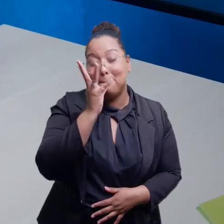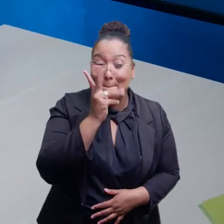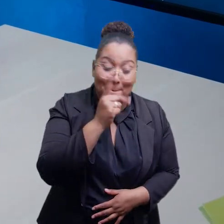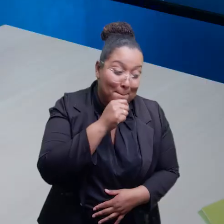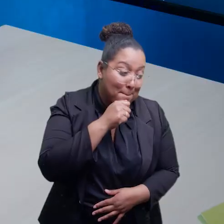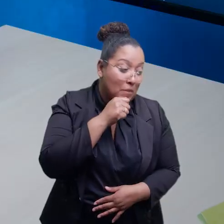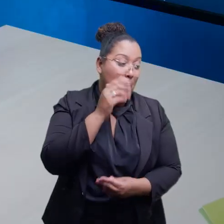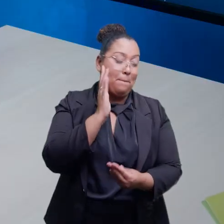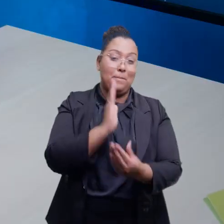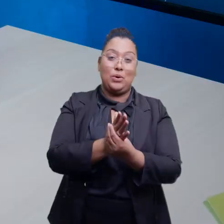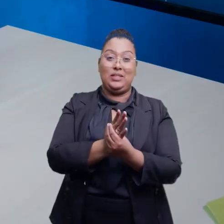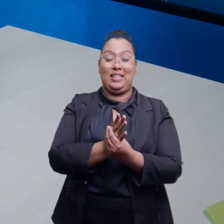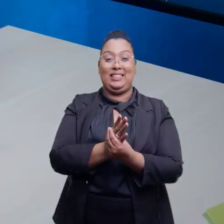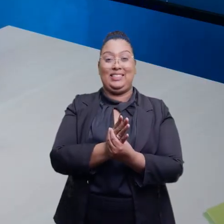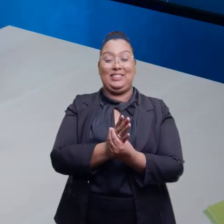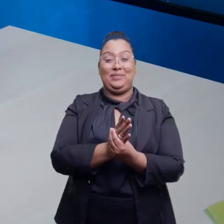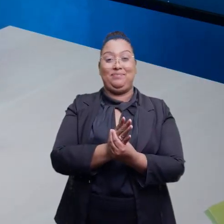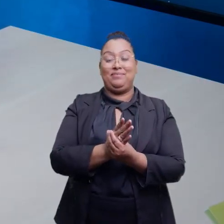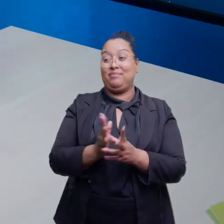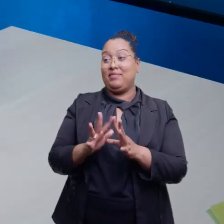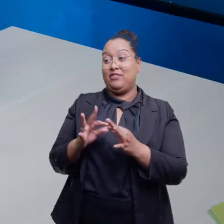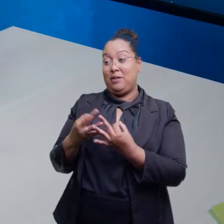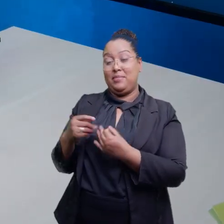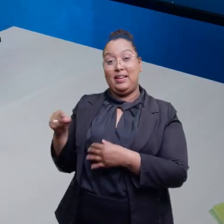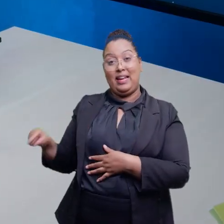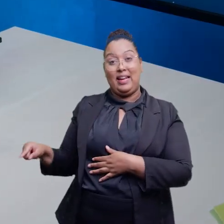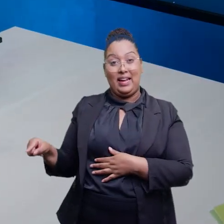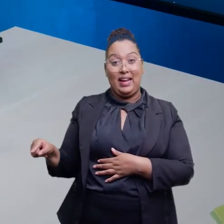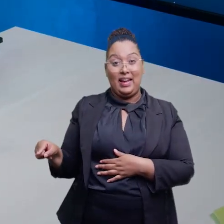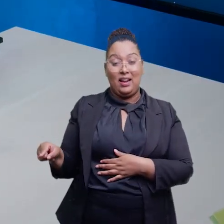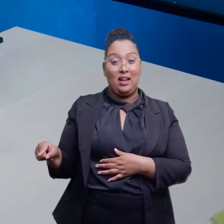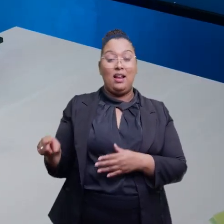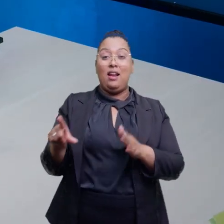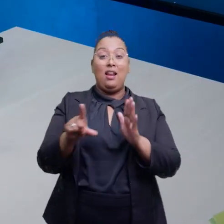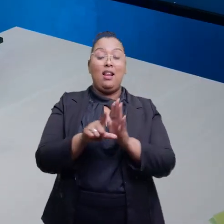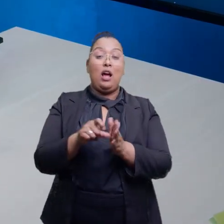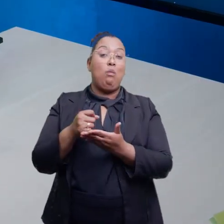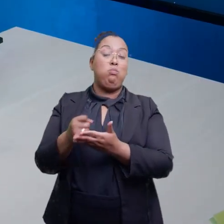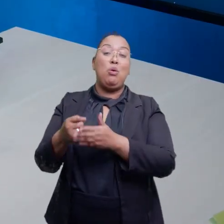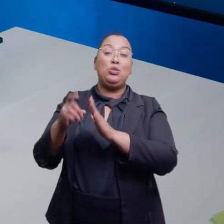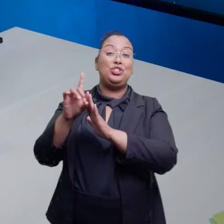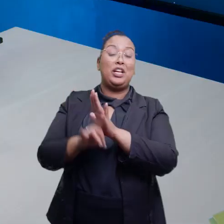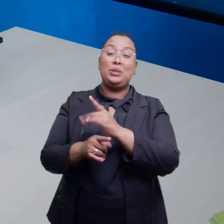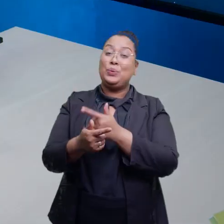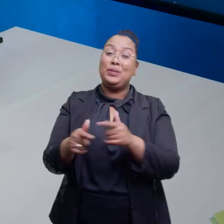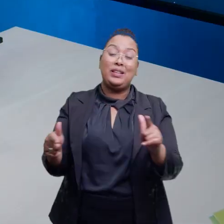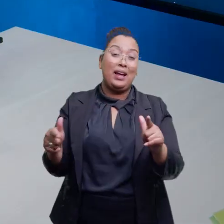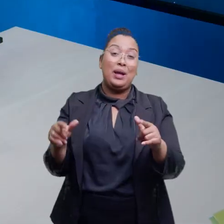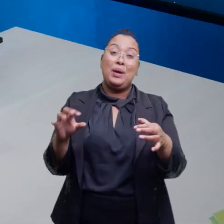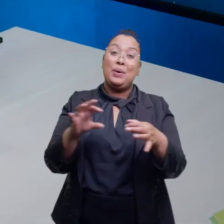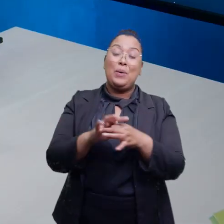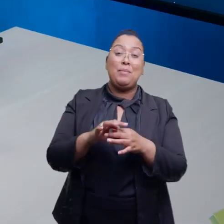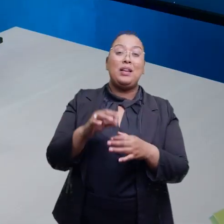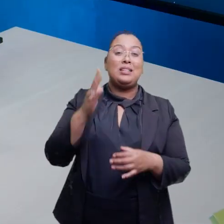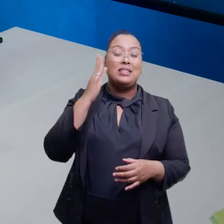longos, processos que a família que está com a criança não vai estar resguardada sobre aqueles direitos da adoção, do sigilo, de